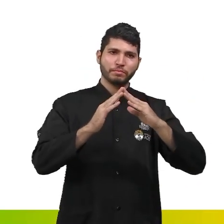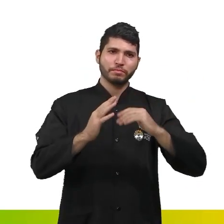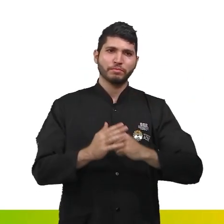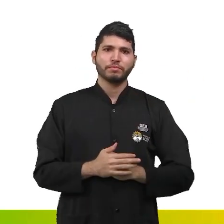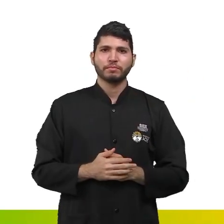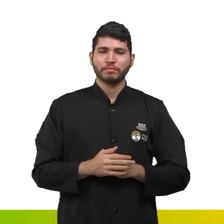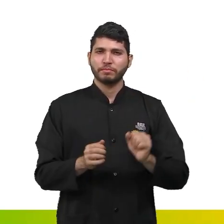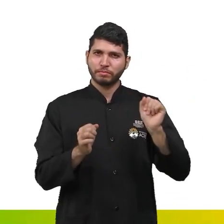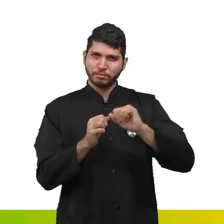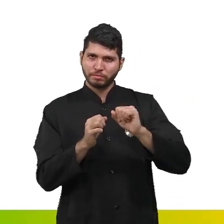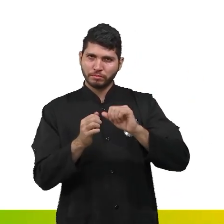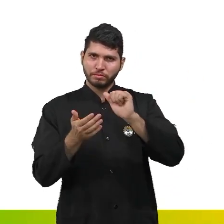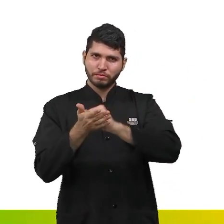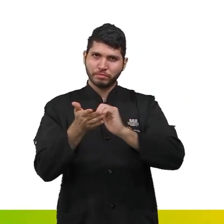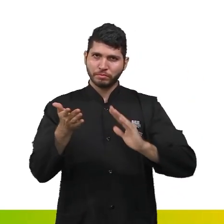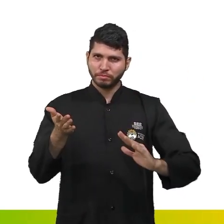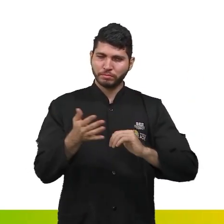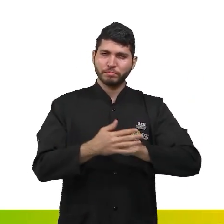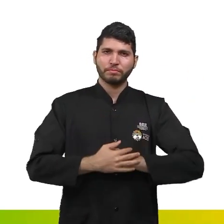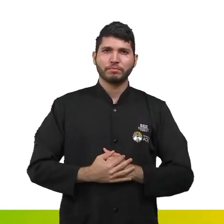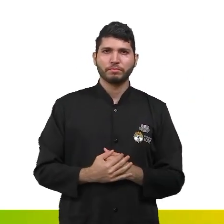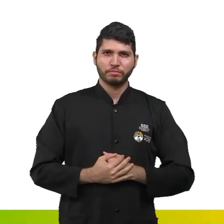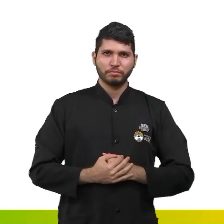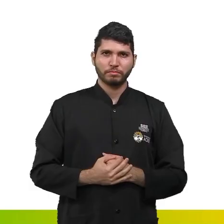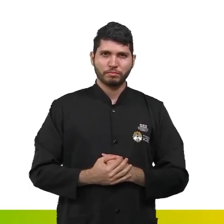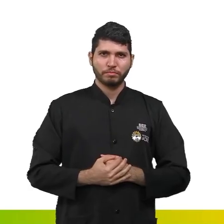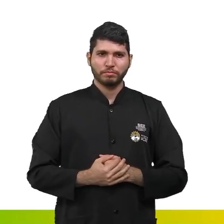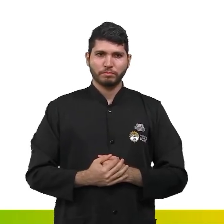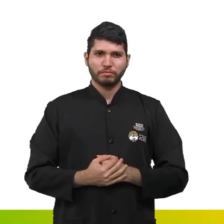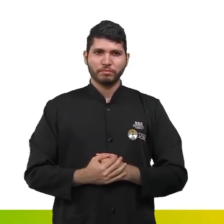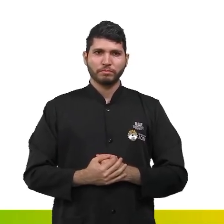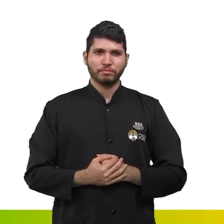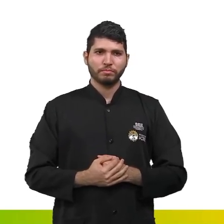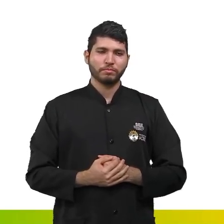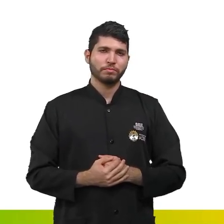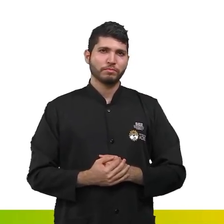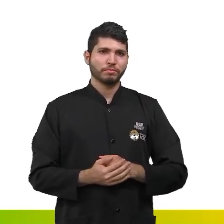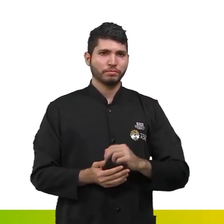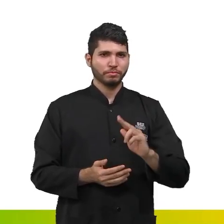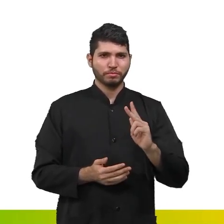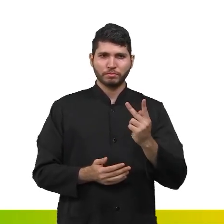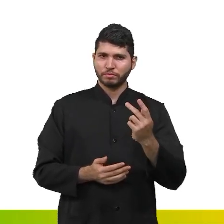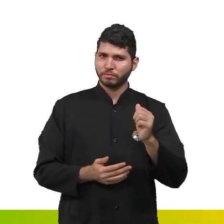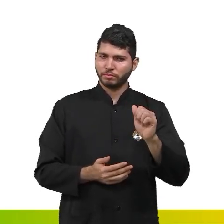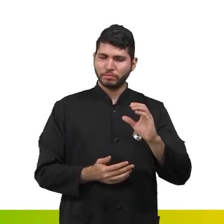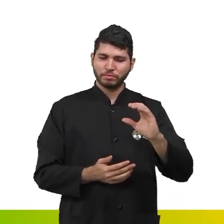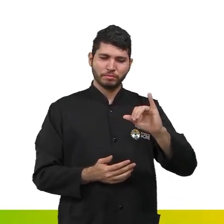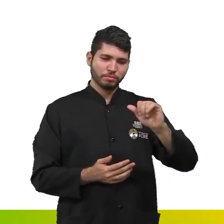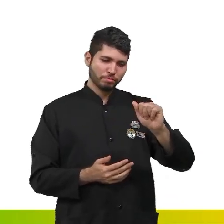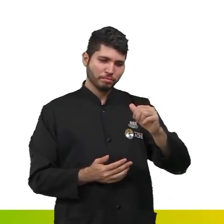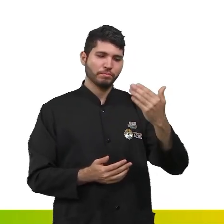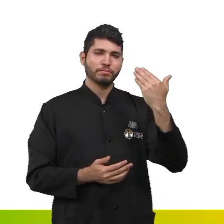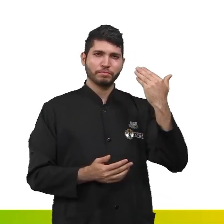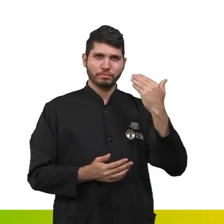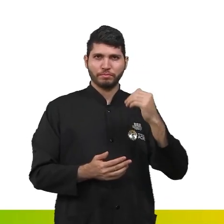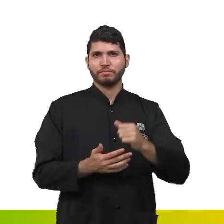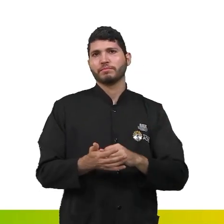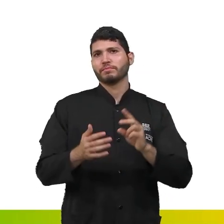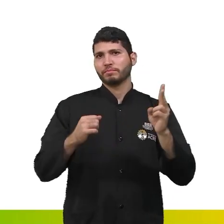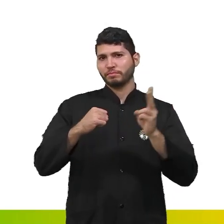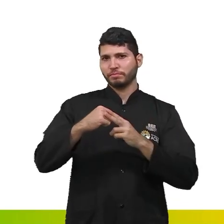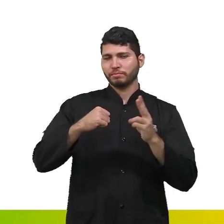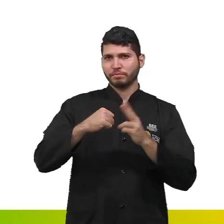e hacía los deveres. Então tá aí utilizamos todos os verbos que estavam no presente do